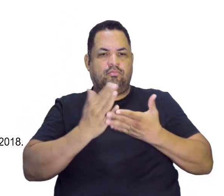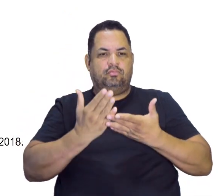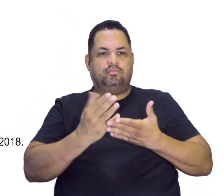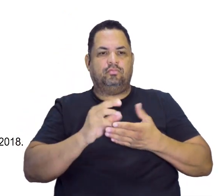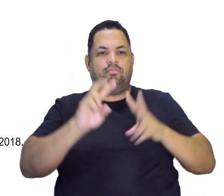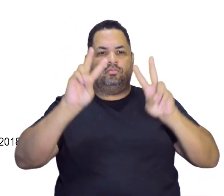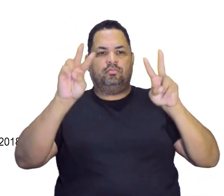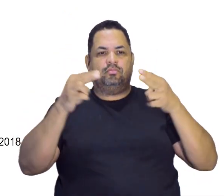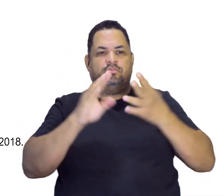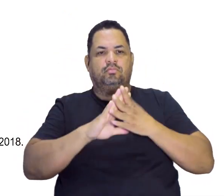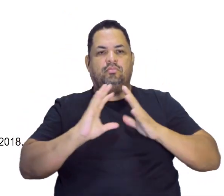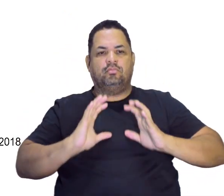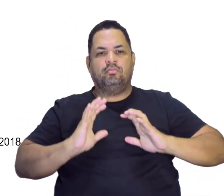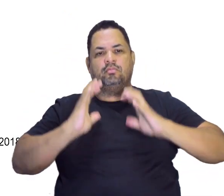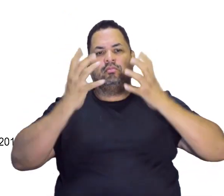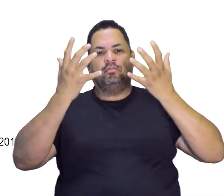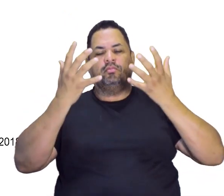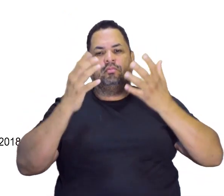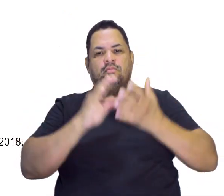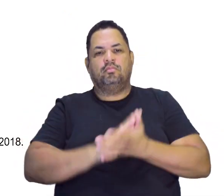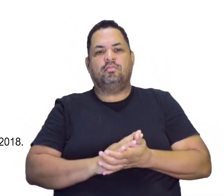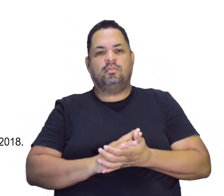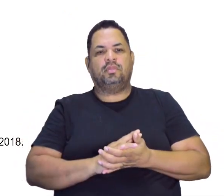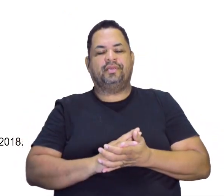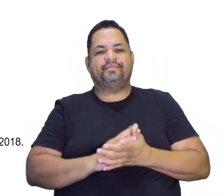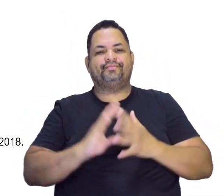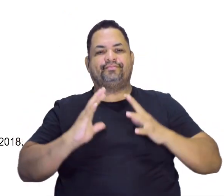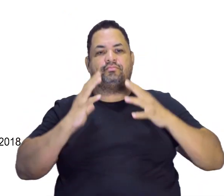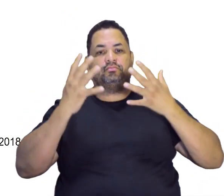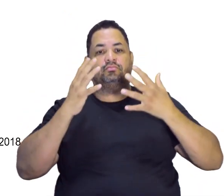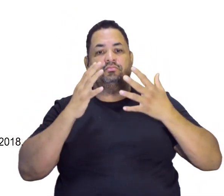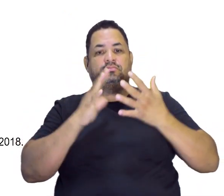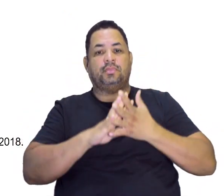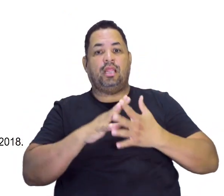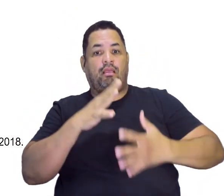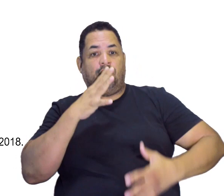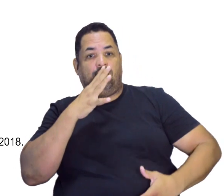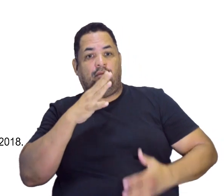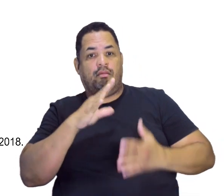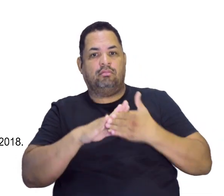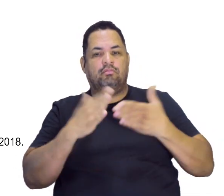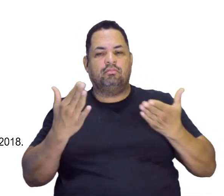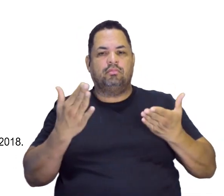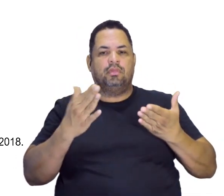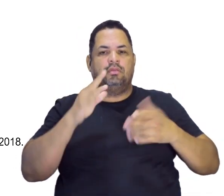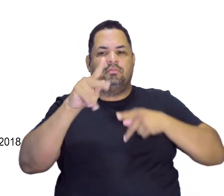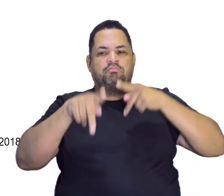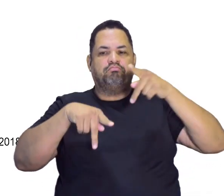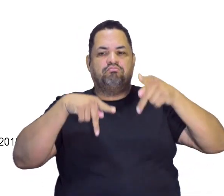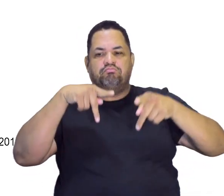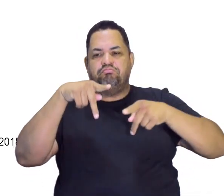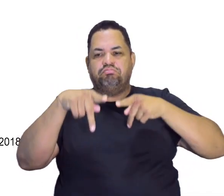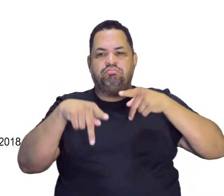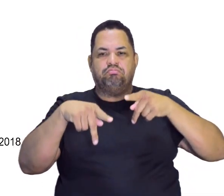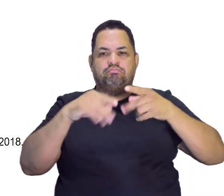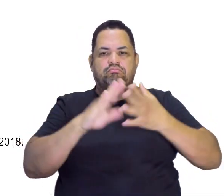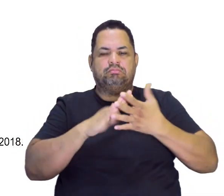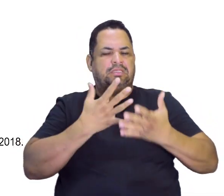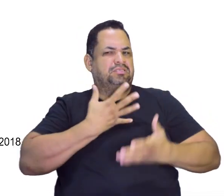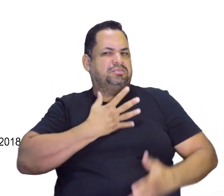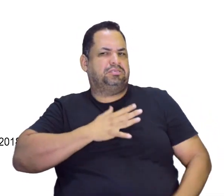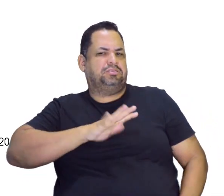assunto o evento a semana de de de arte chocou eh ficaram